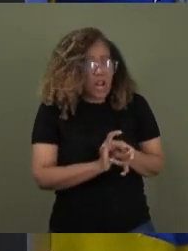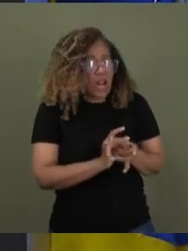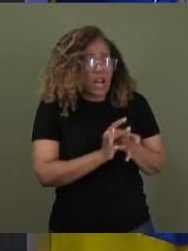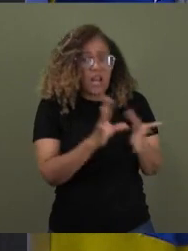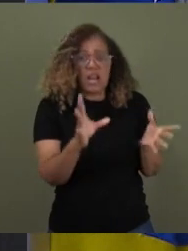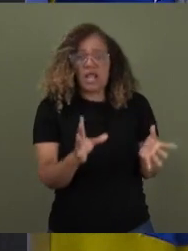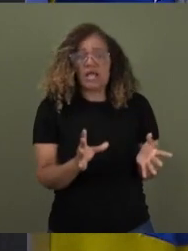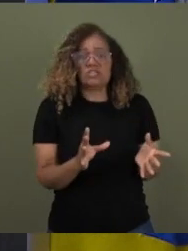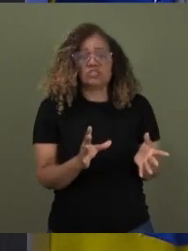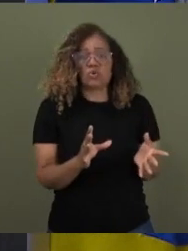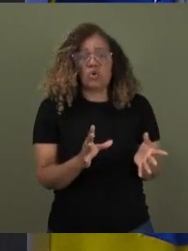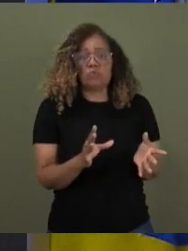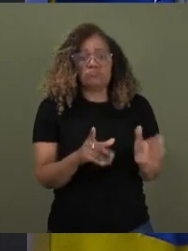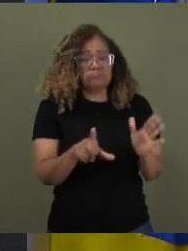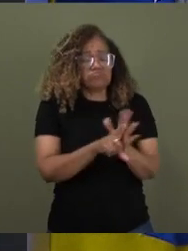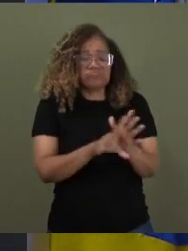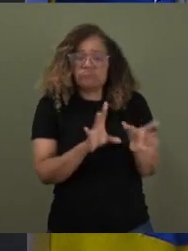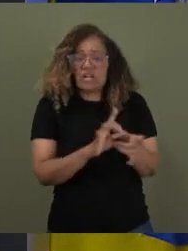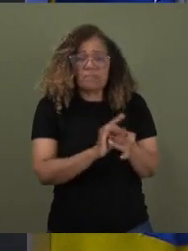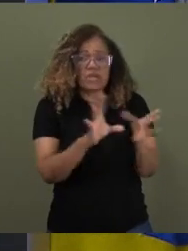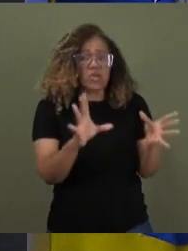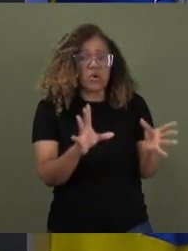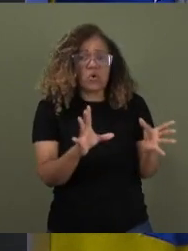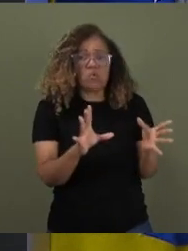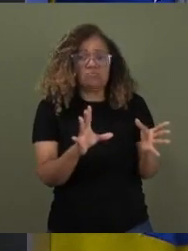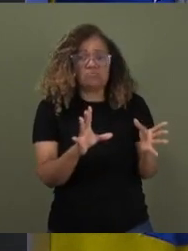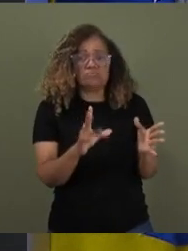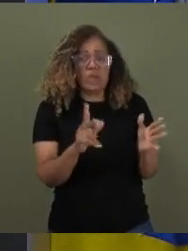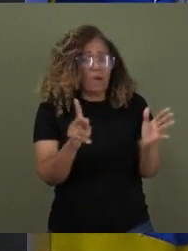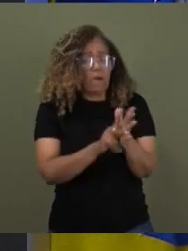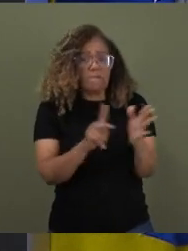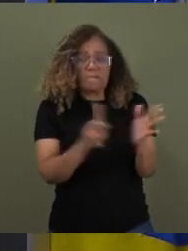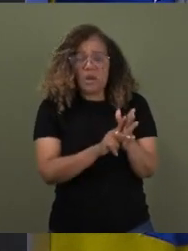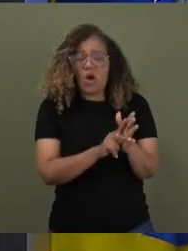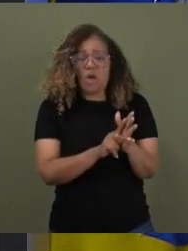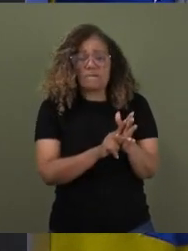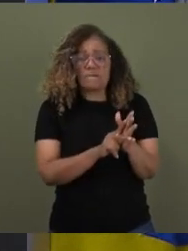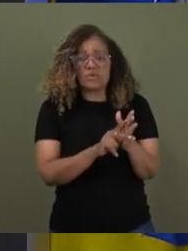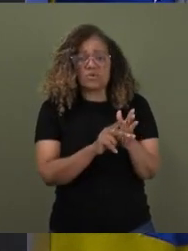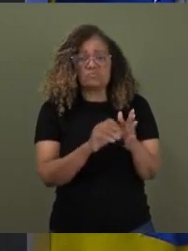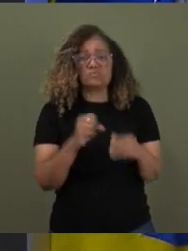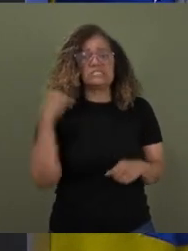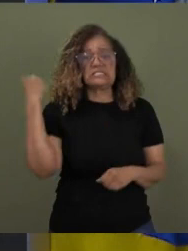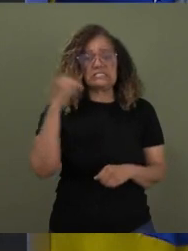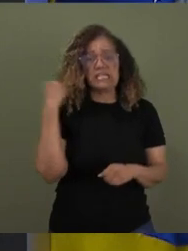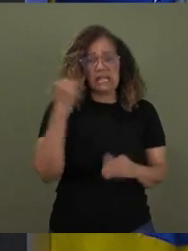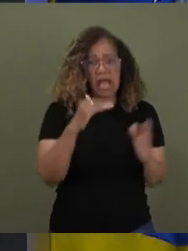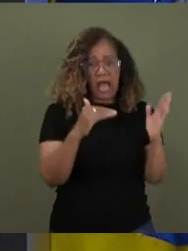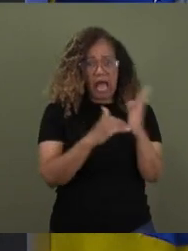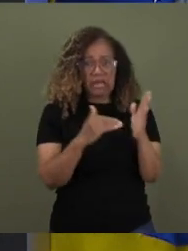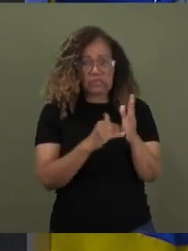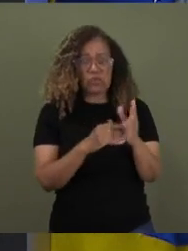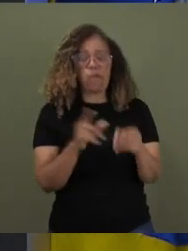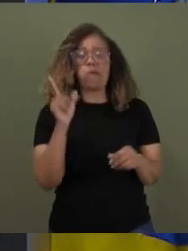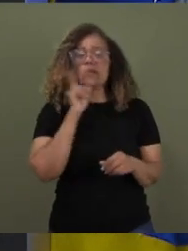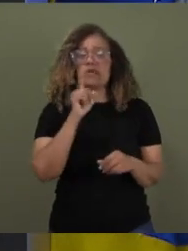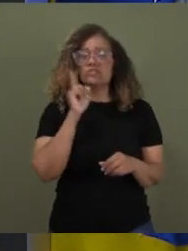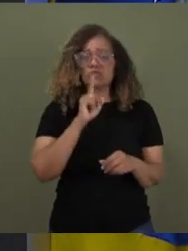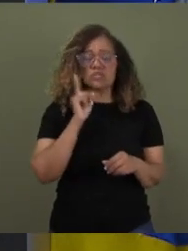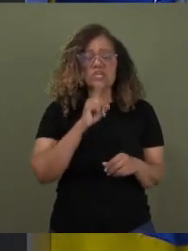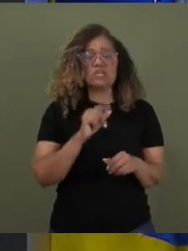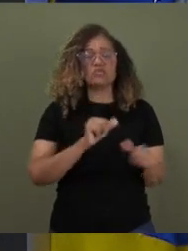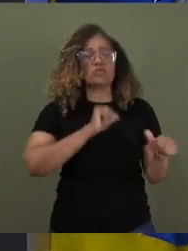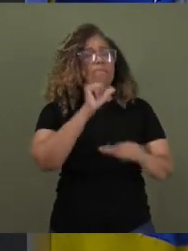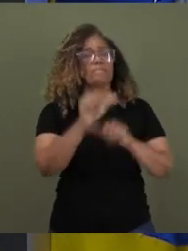Ele reverteu essa decisão. O Senado do estado de Oregon, em março, reverteu essa situação.